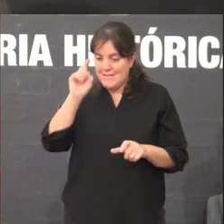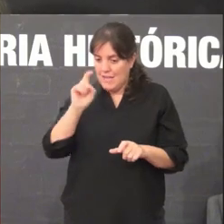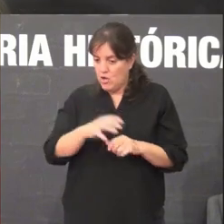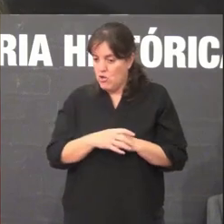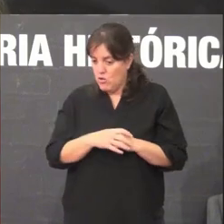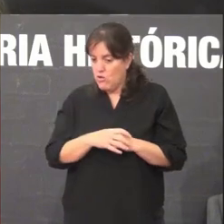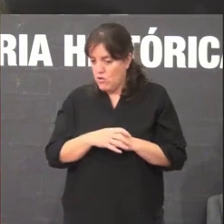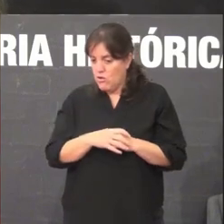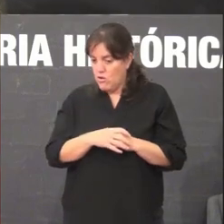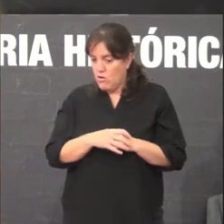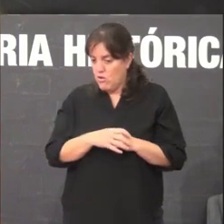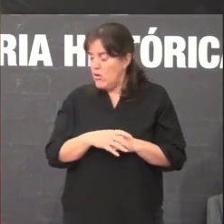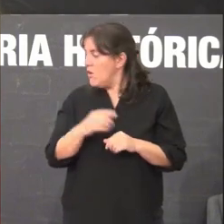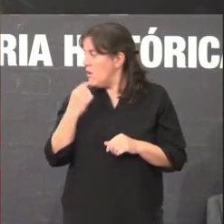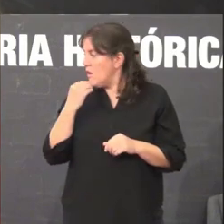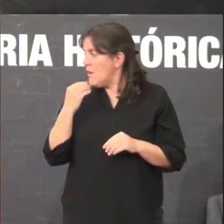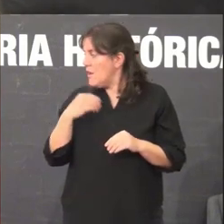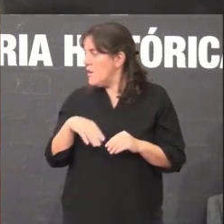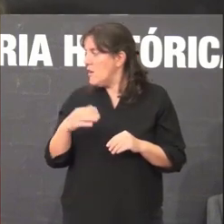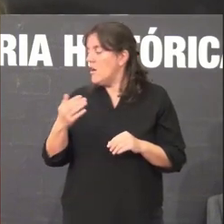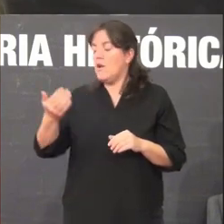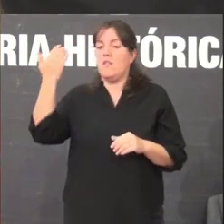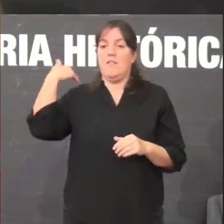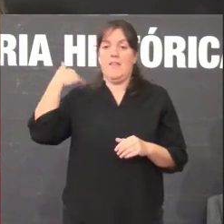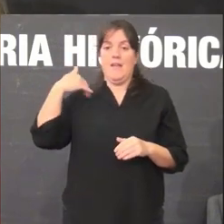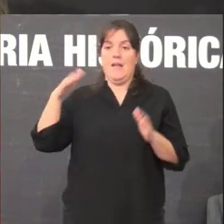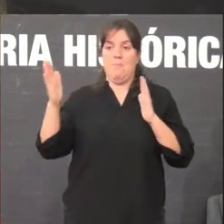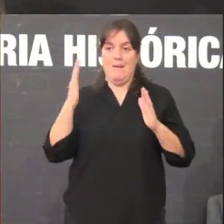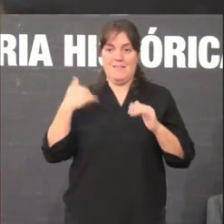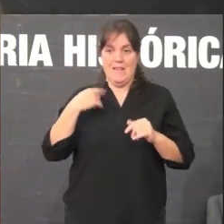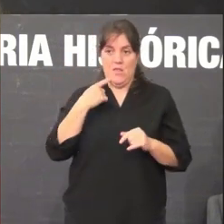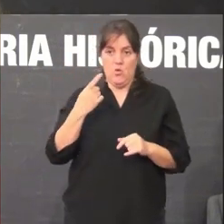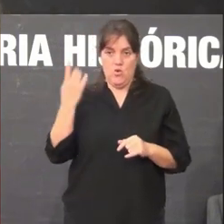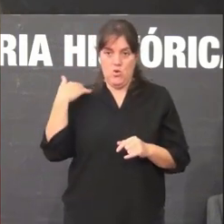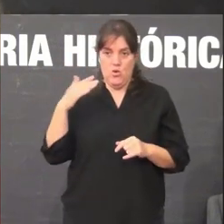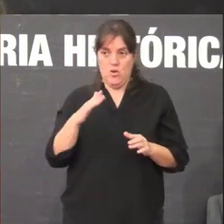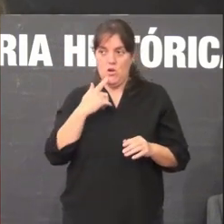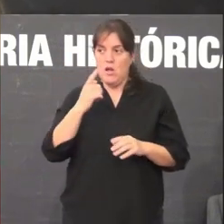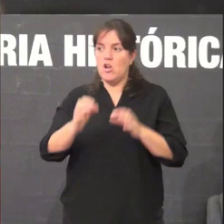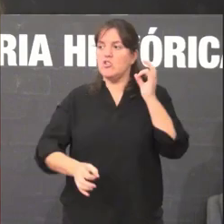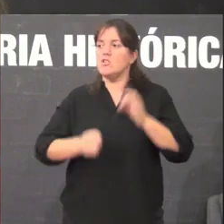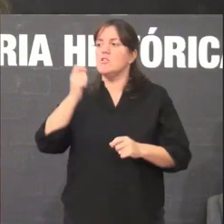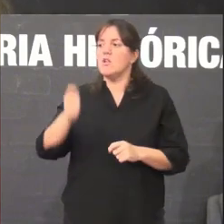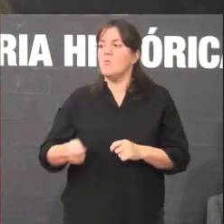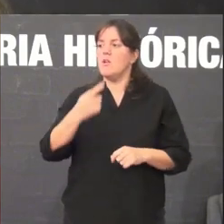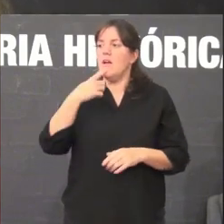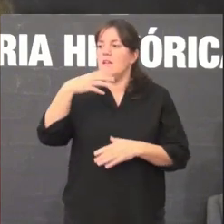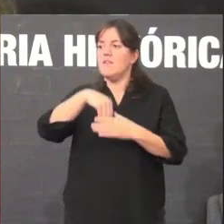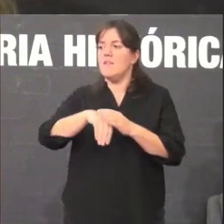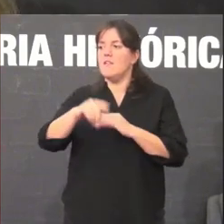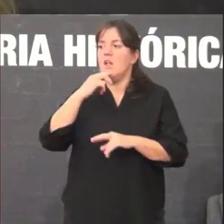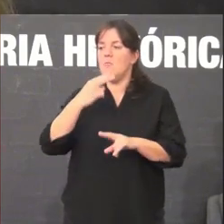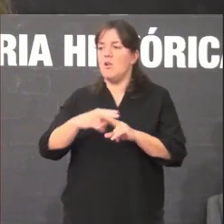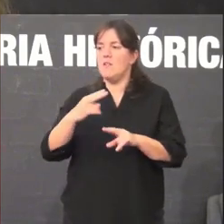poderia levar os responsáveis do regime aos tribunais, não fez parte de qualquer agenda política.